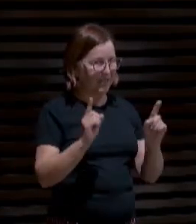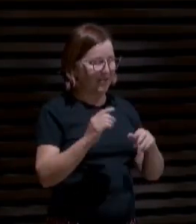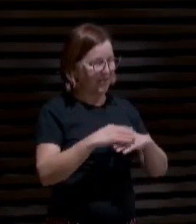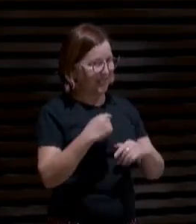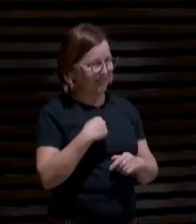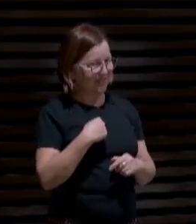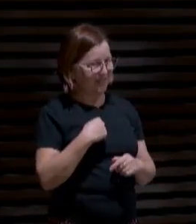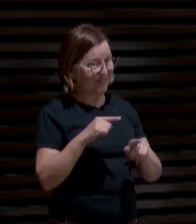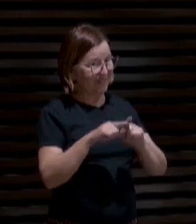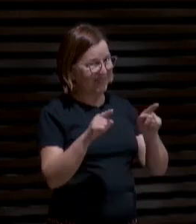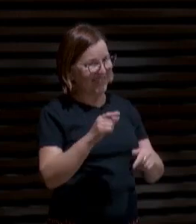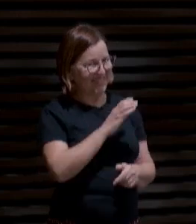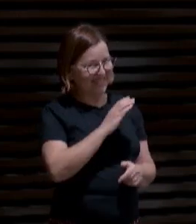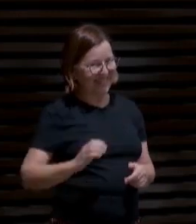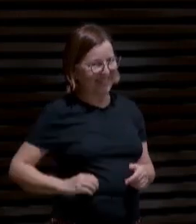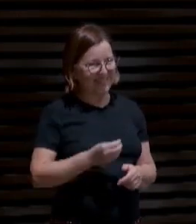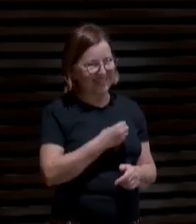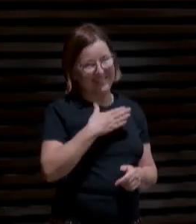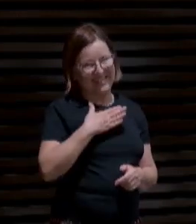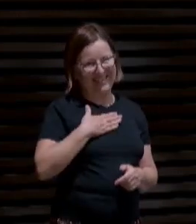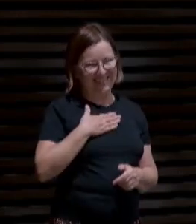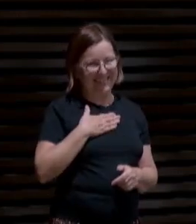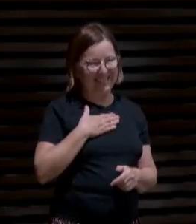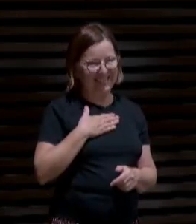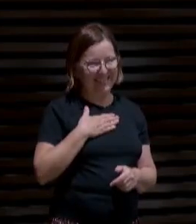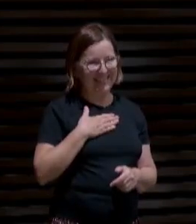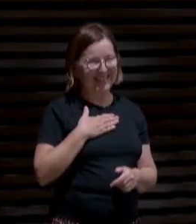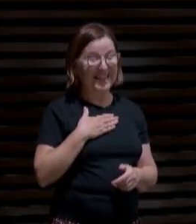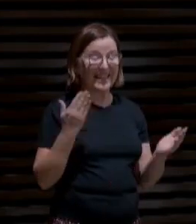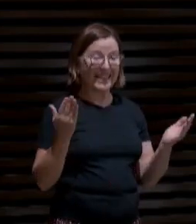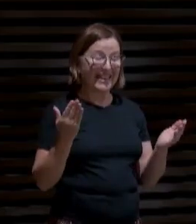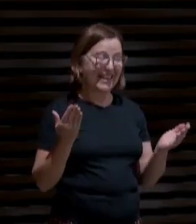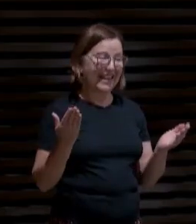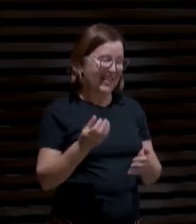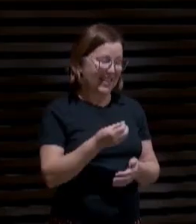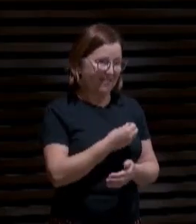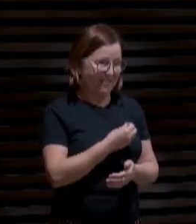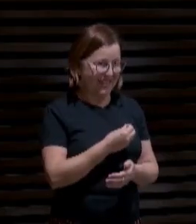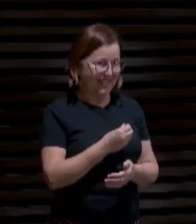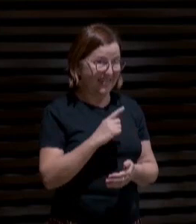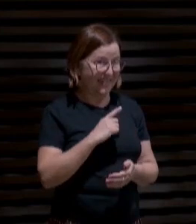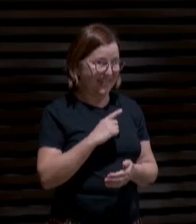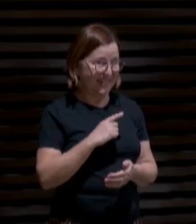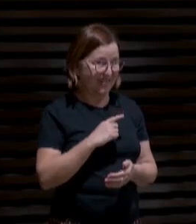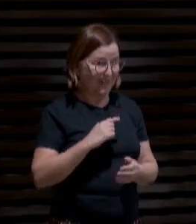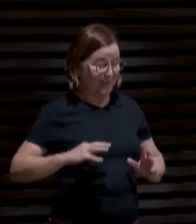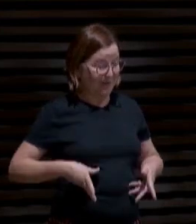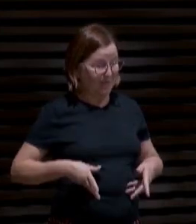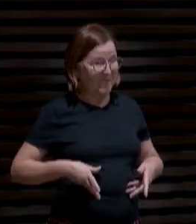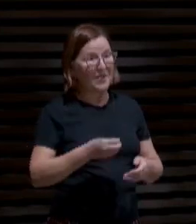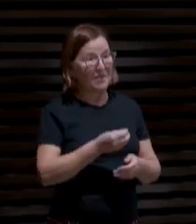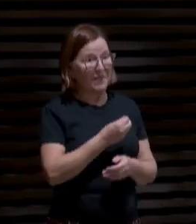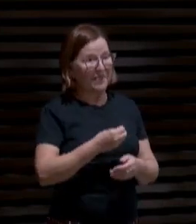não mais eu, mas Cristo vive em mim. E a vida que agora vivo na carne,